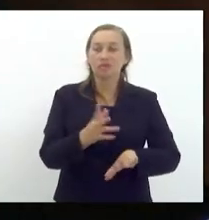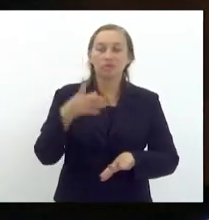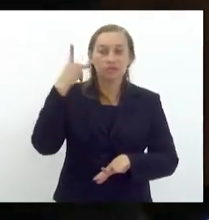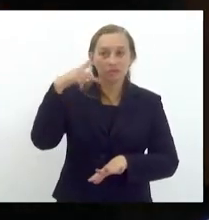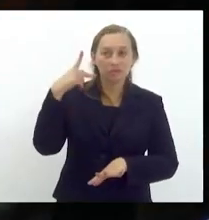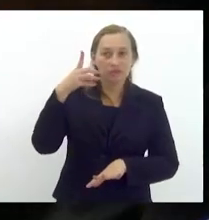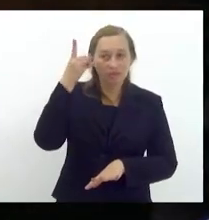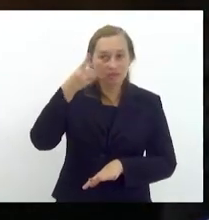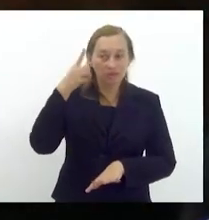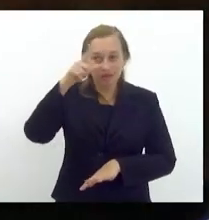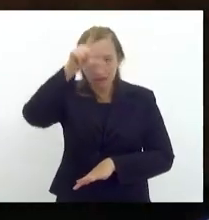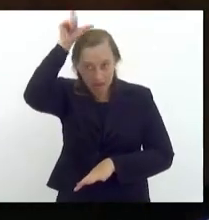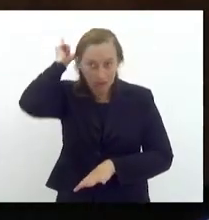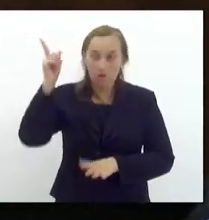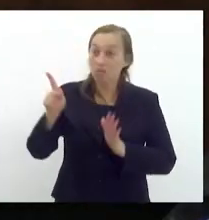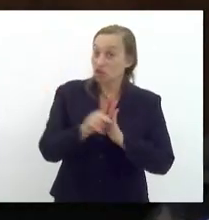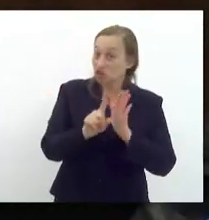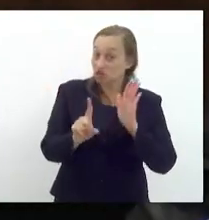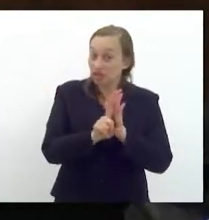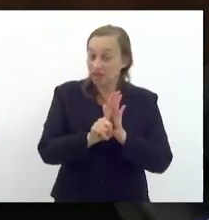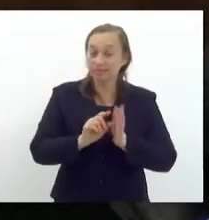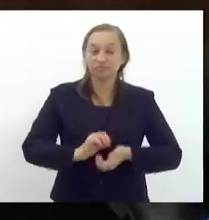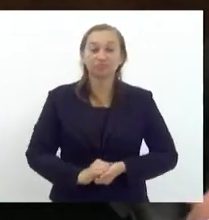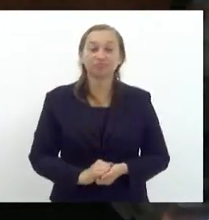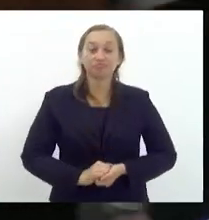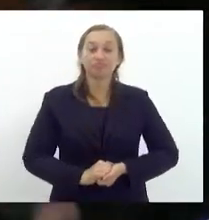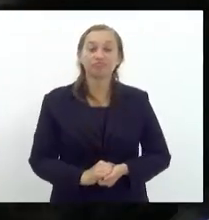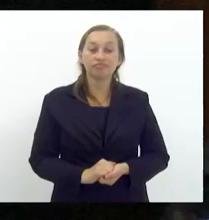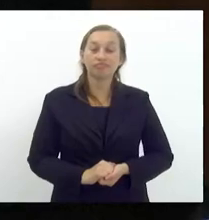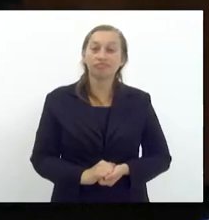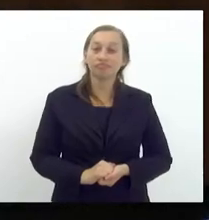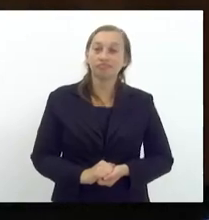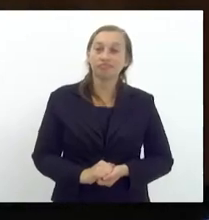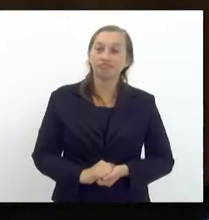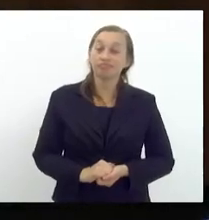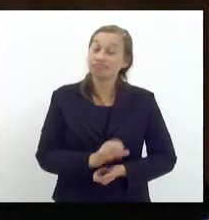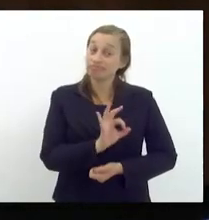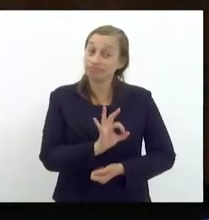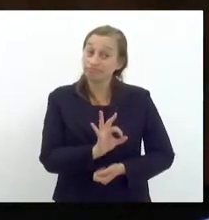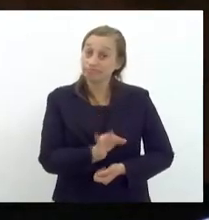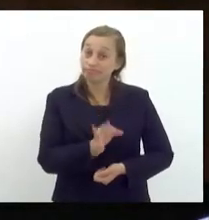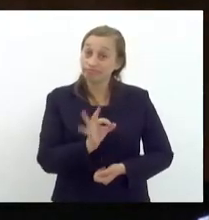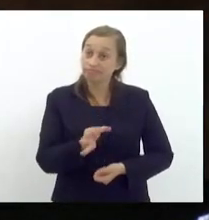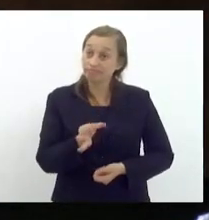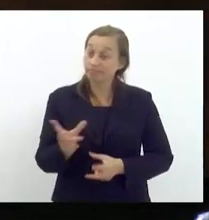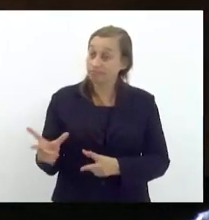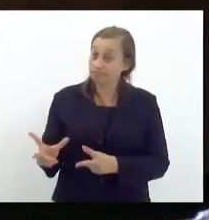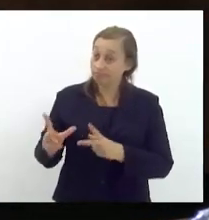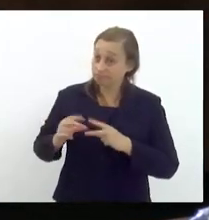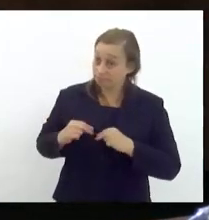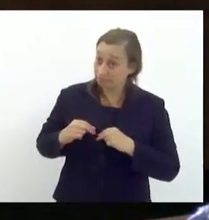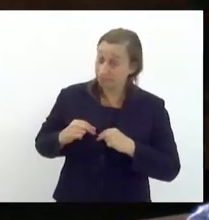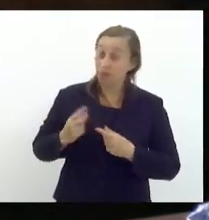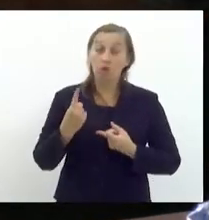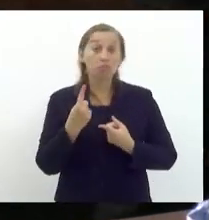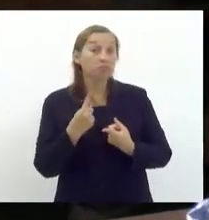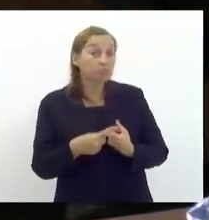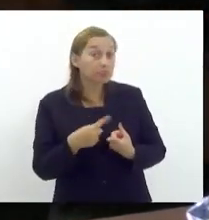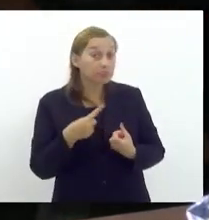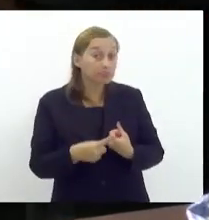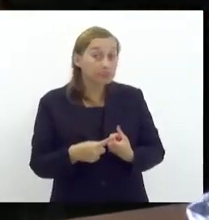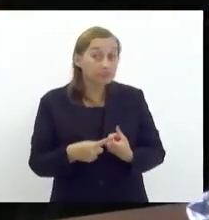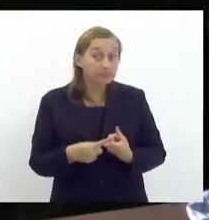o projeto de lei possui Evidente mérito porque